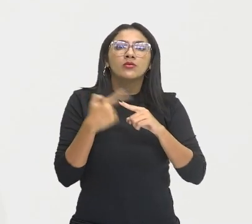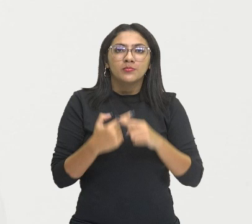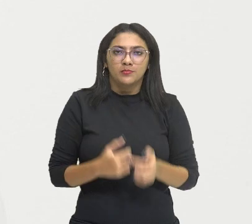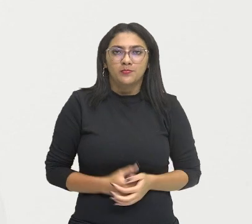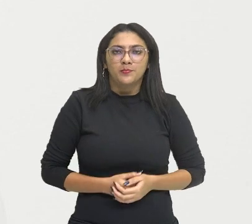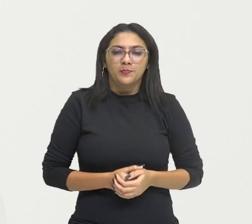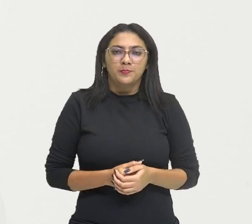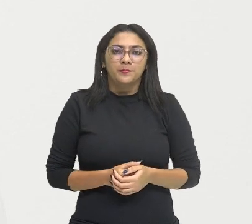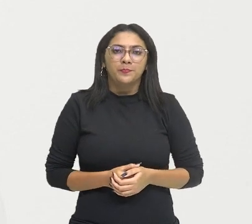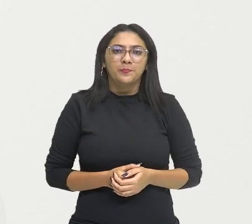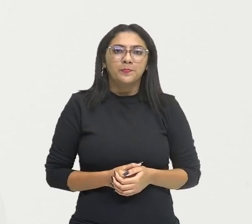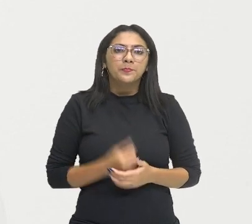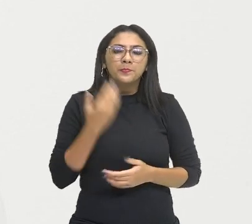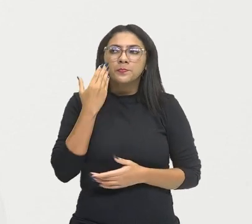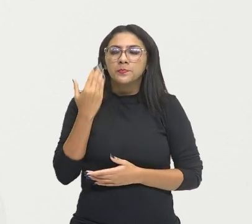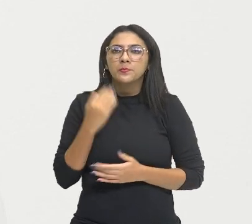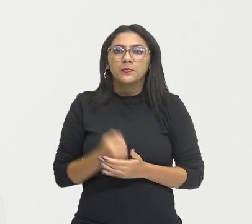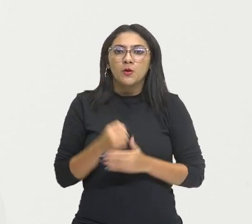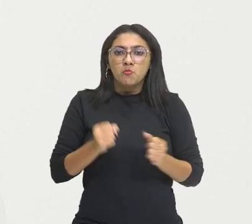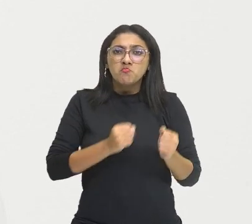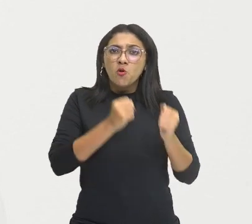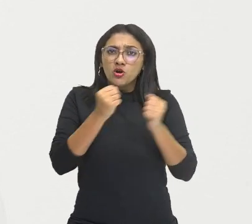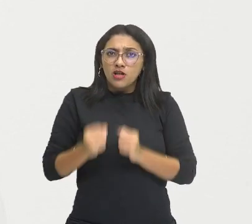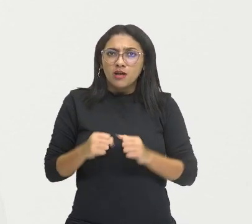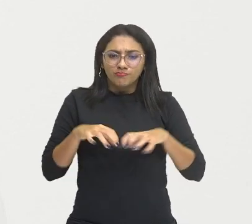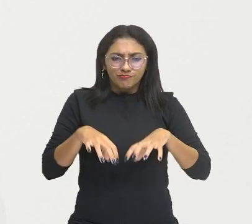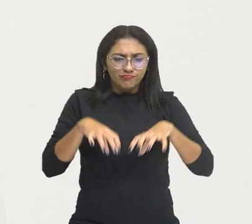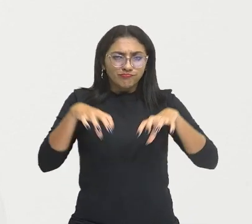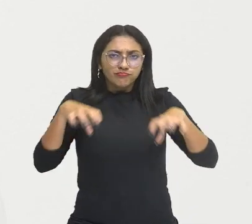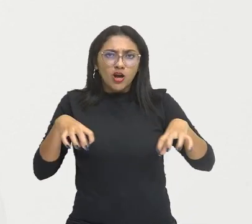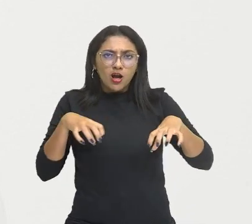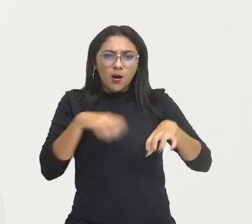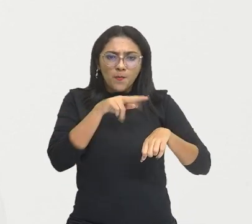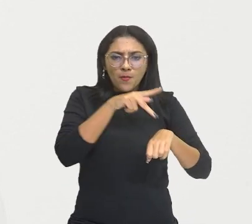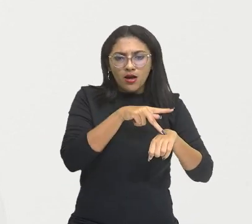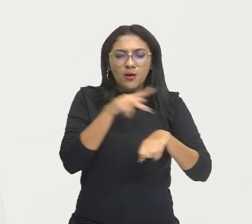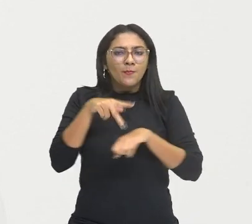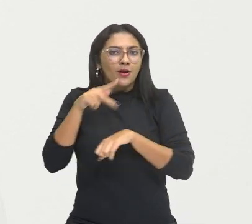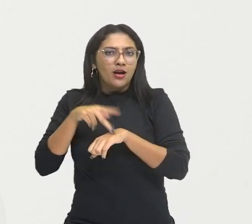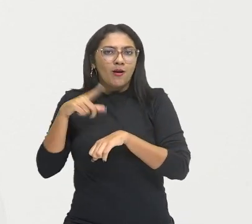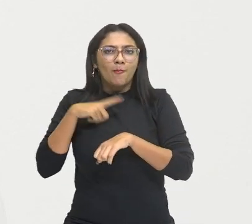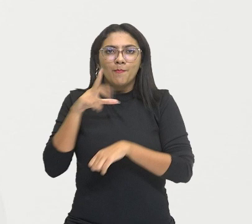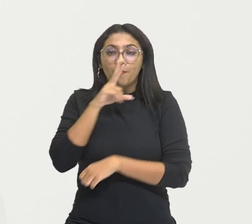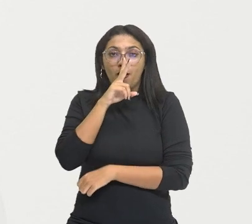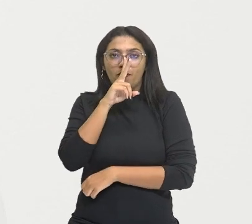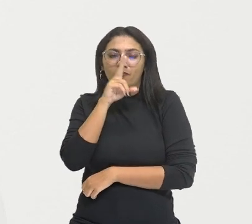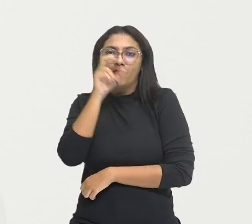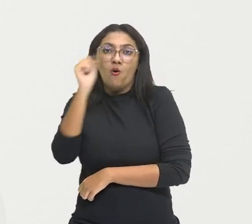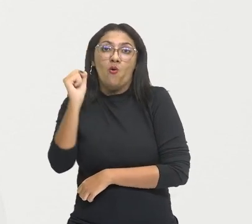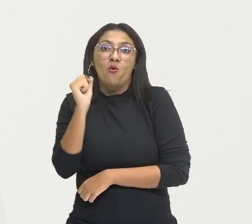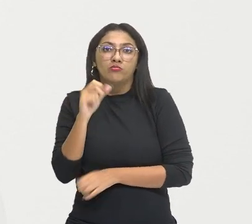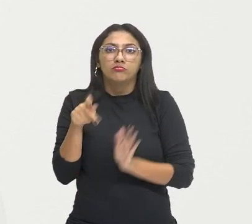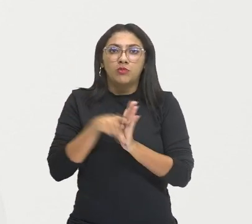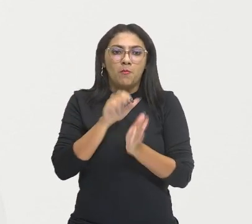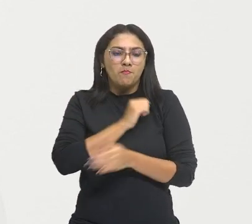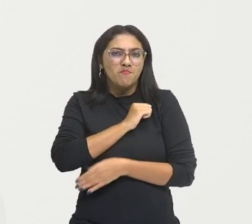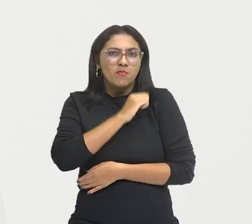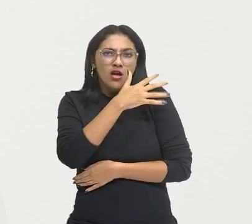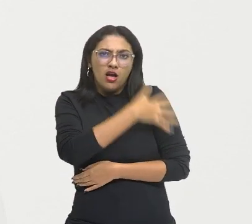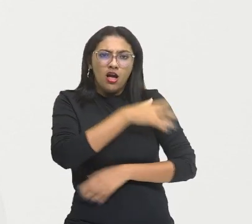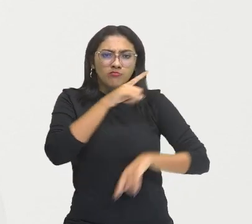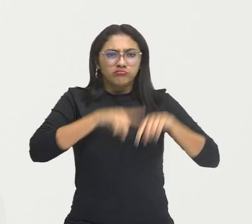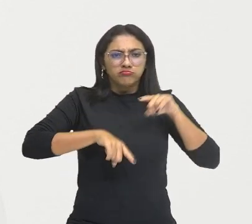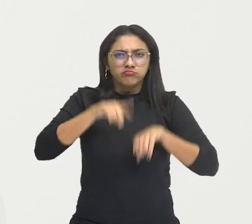Olha, o poderio desses dois países se tornou tão forte do ponto de vista militar, do seu arsenal